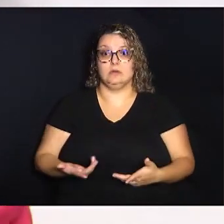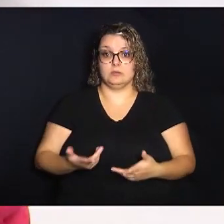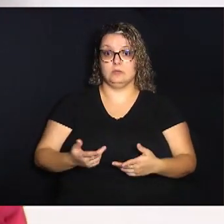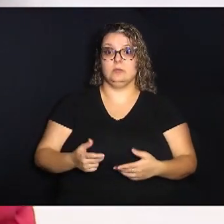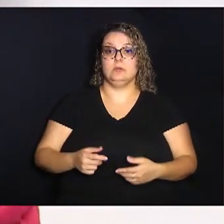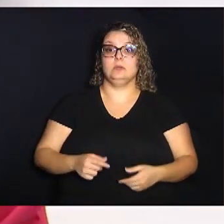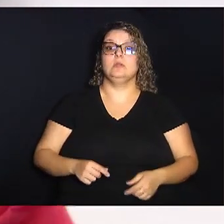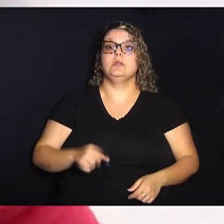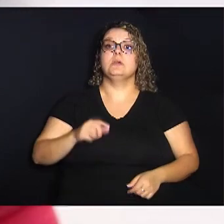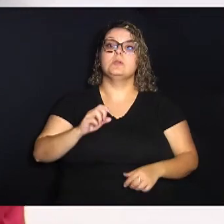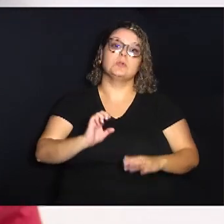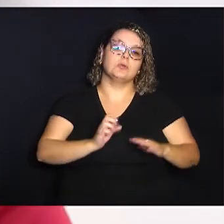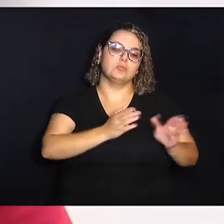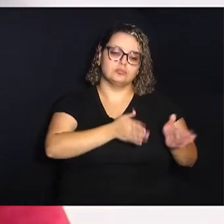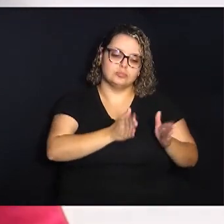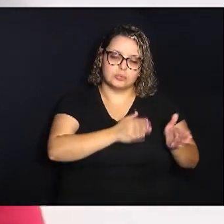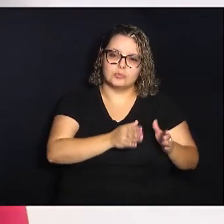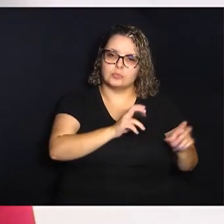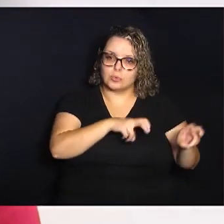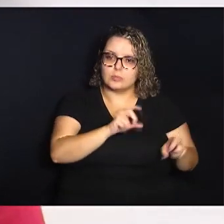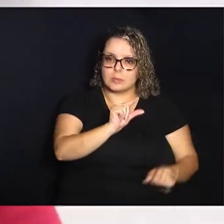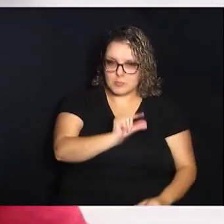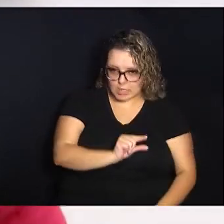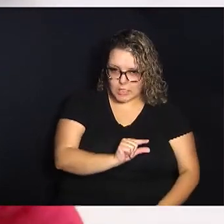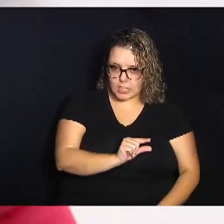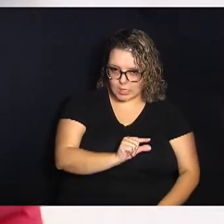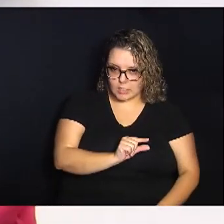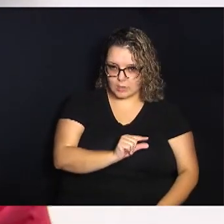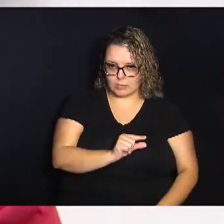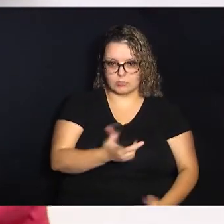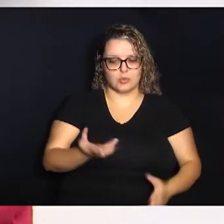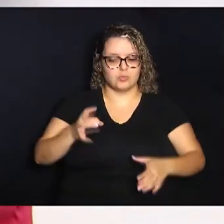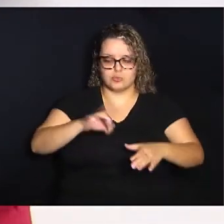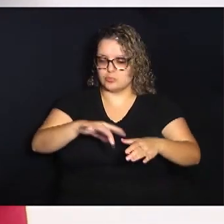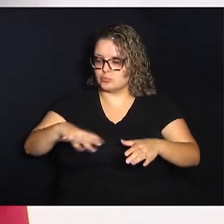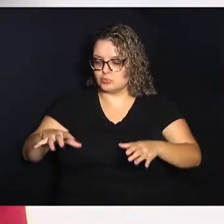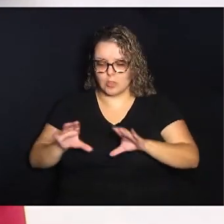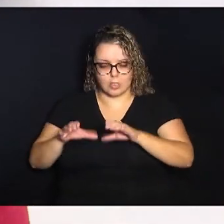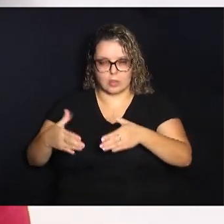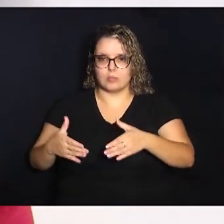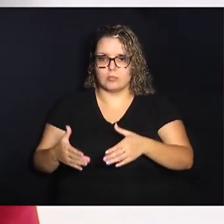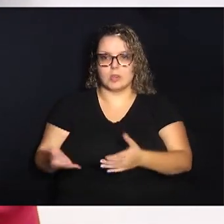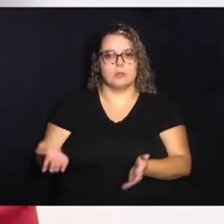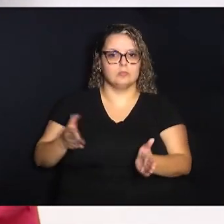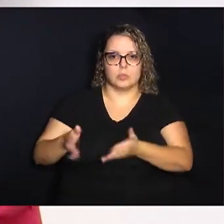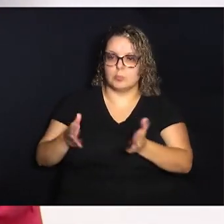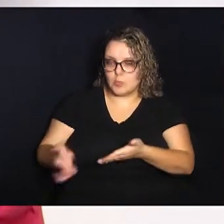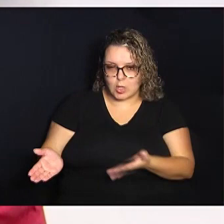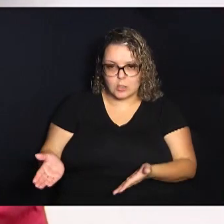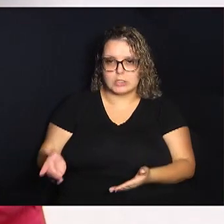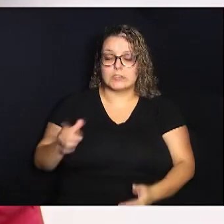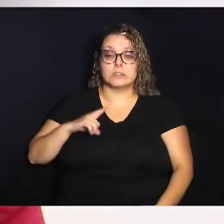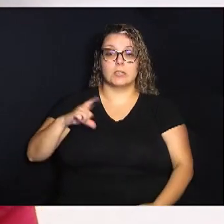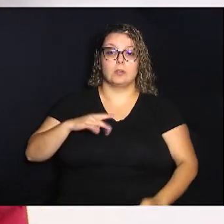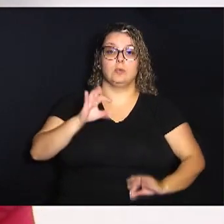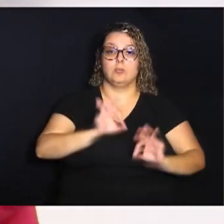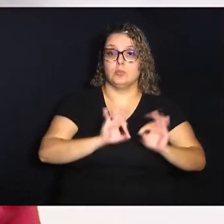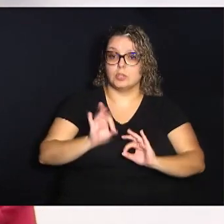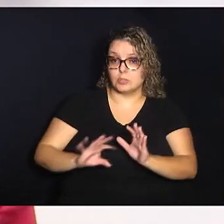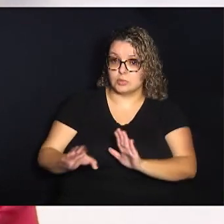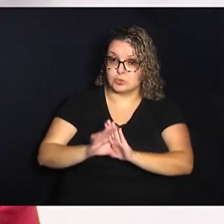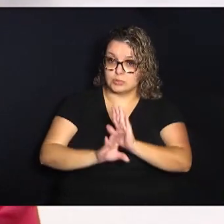pequeno produtor, o produtor rural, o produtor de hortas comunitária, tem um projeto nacional que são